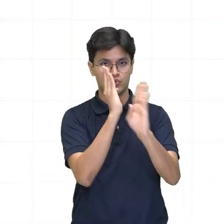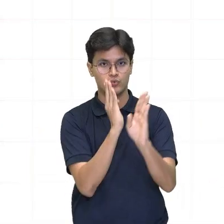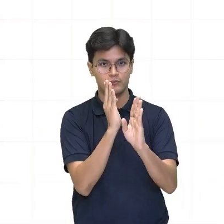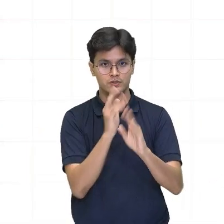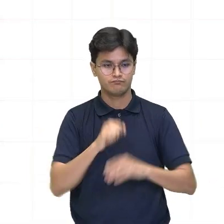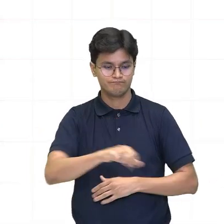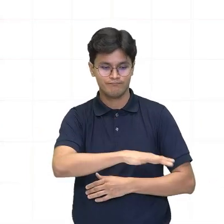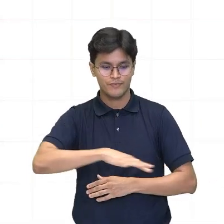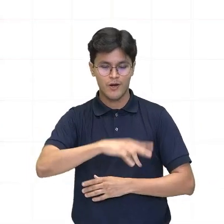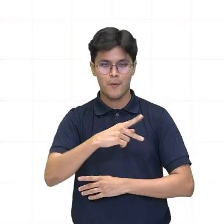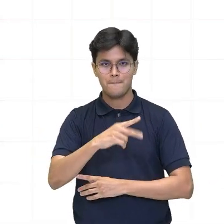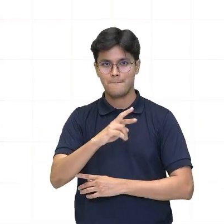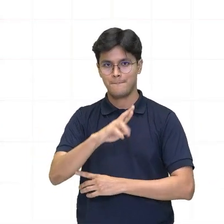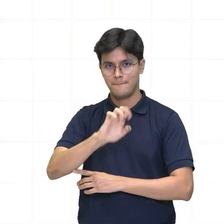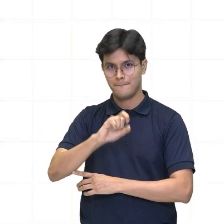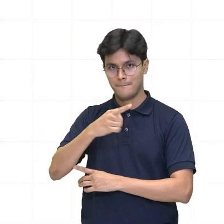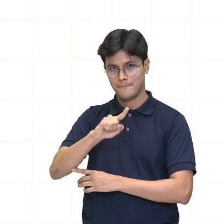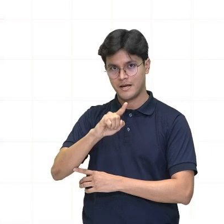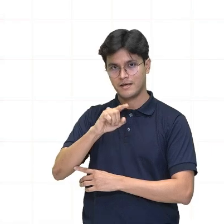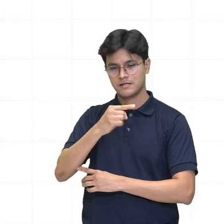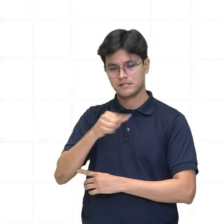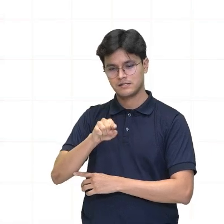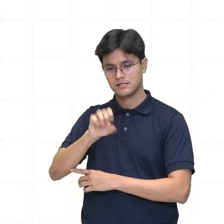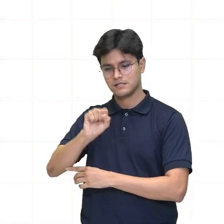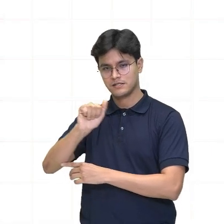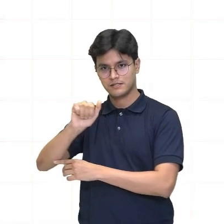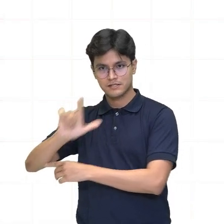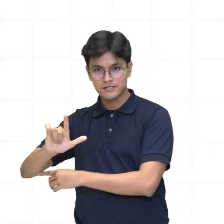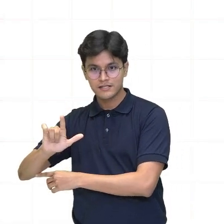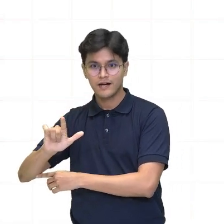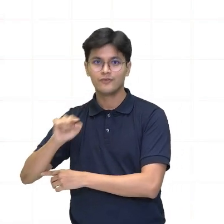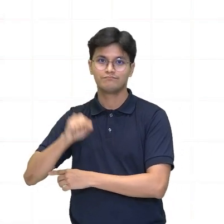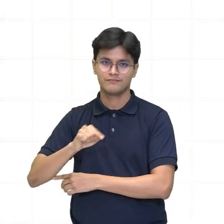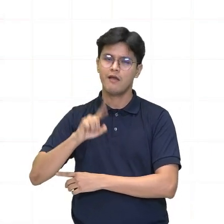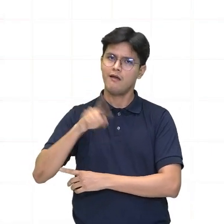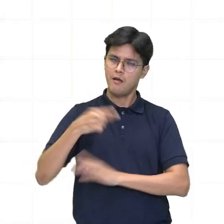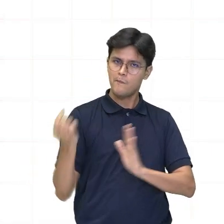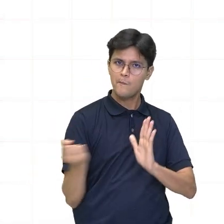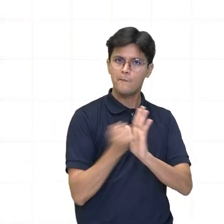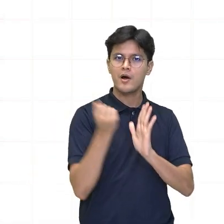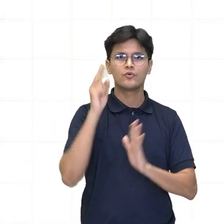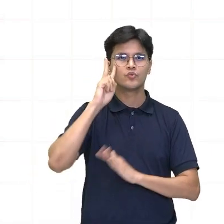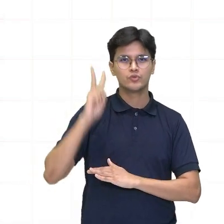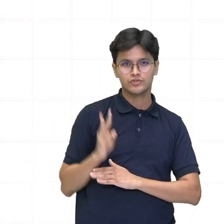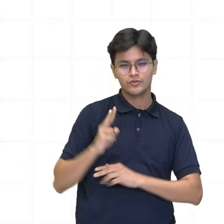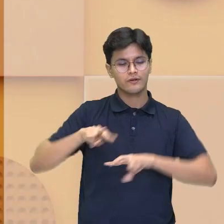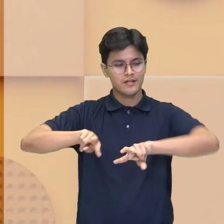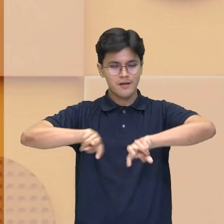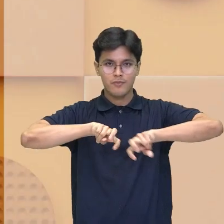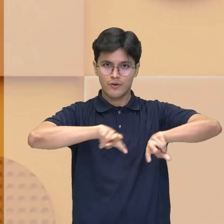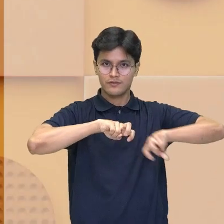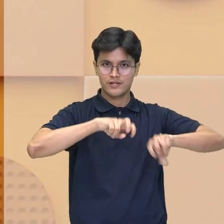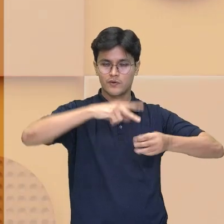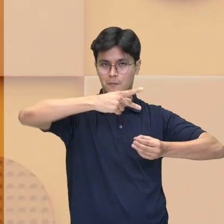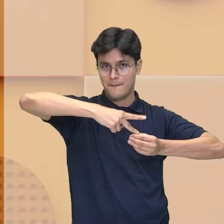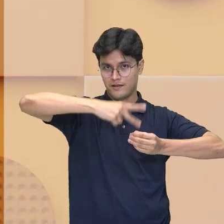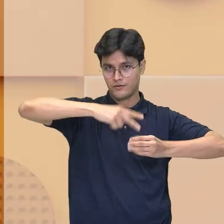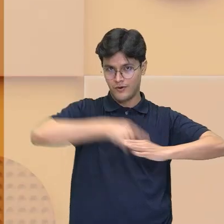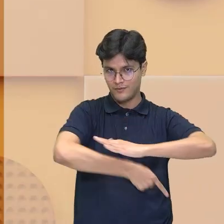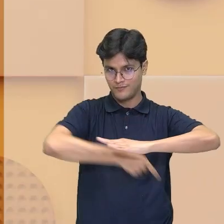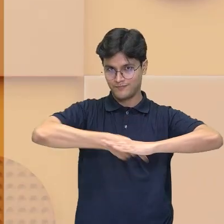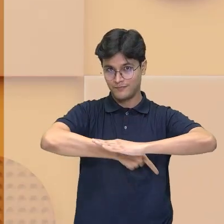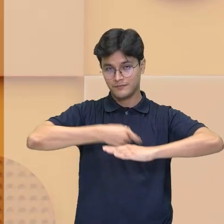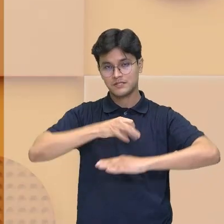marcos históricos aí da exploração petrolífera. Lembra que nós falamos sobre o processo